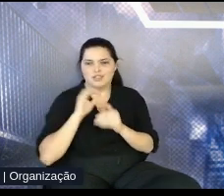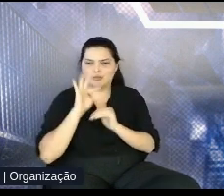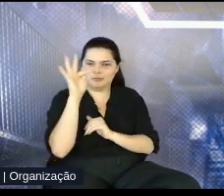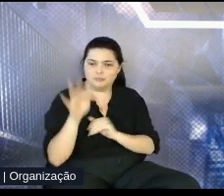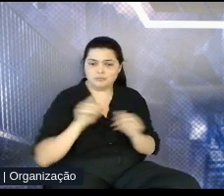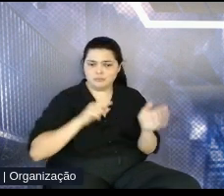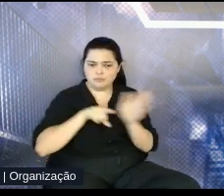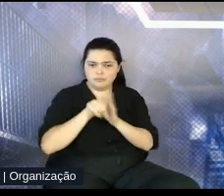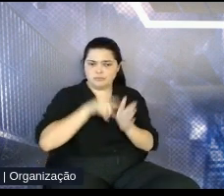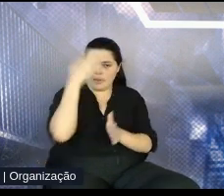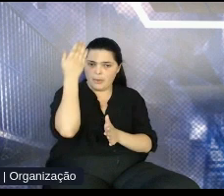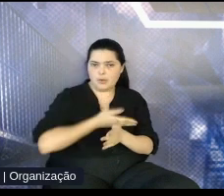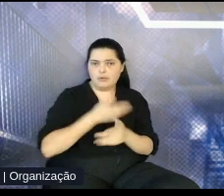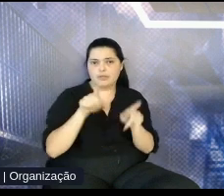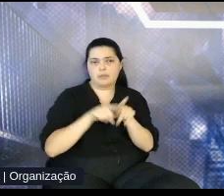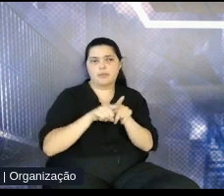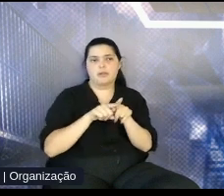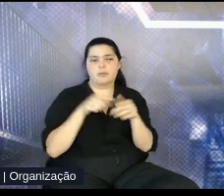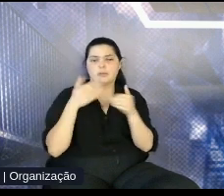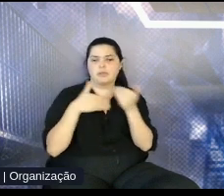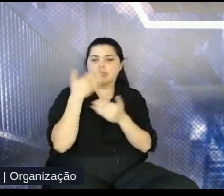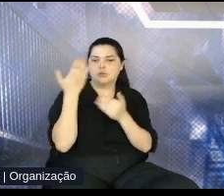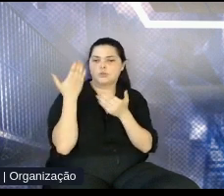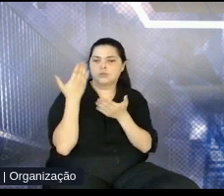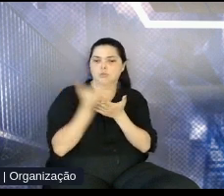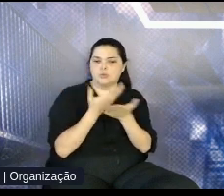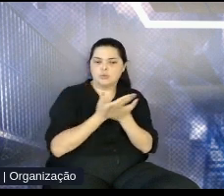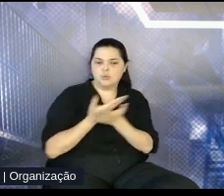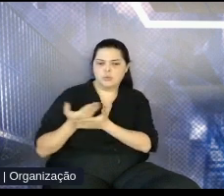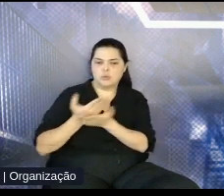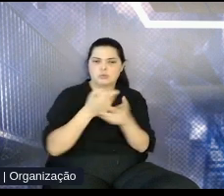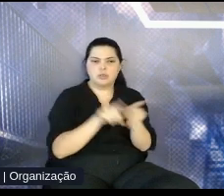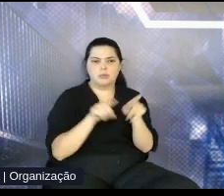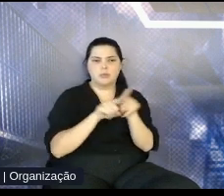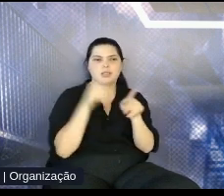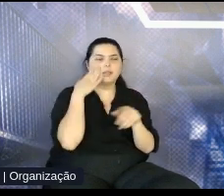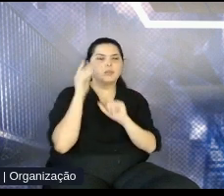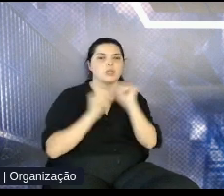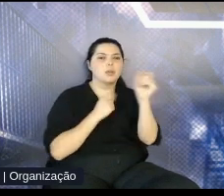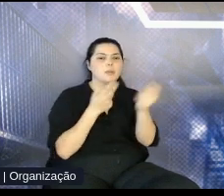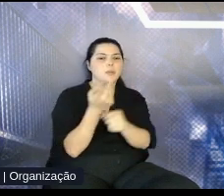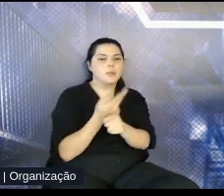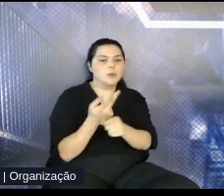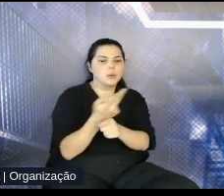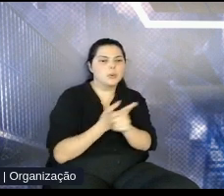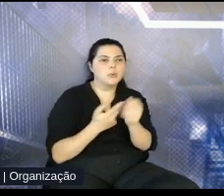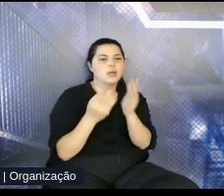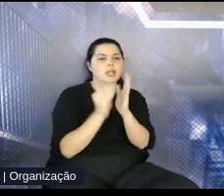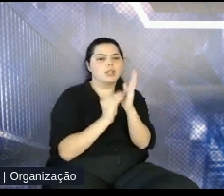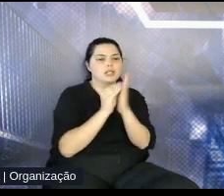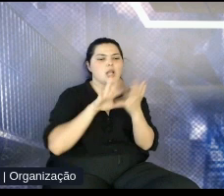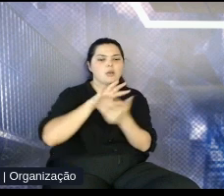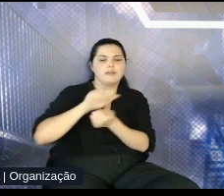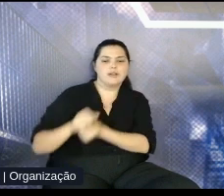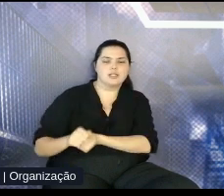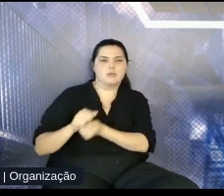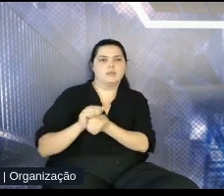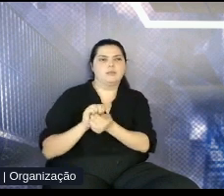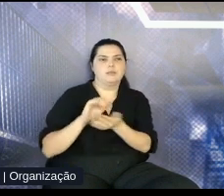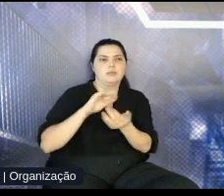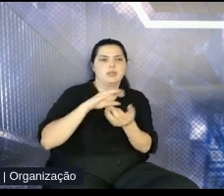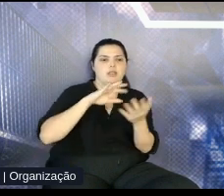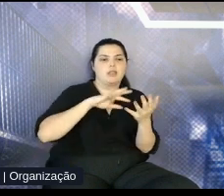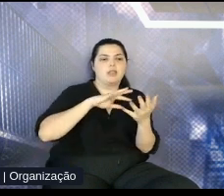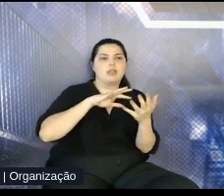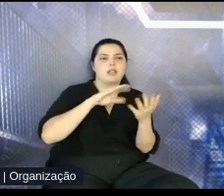dentro desse processo de estudo, a gente escuta se falar muito sobre a busca desse design universal, né? Um design total, um